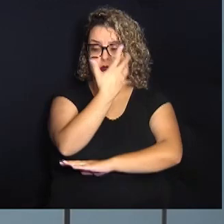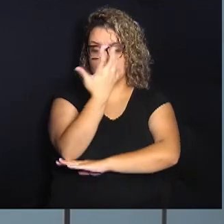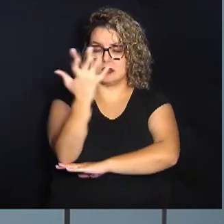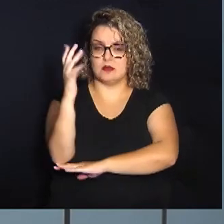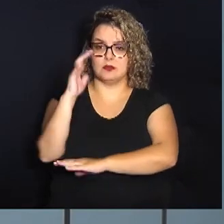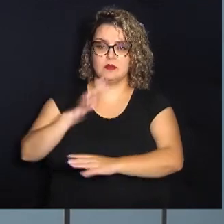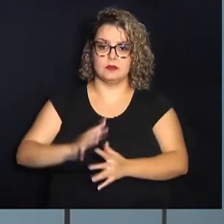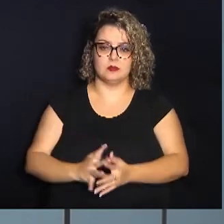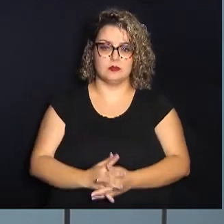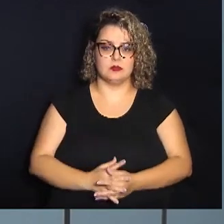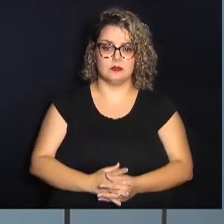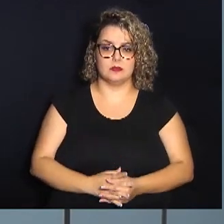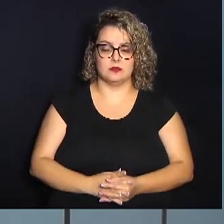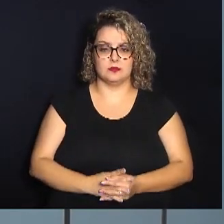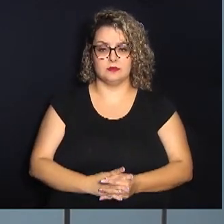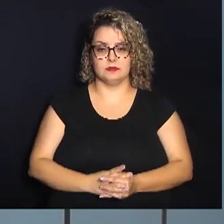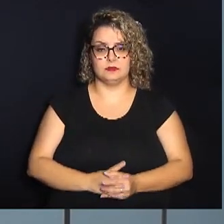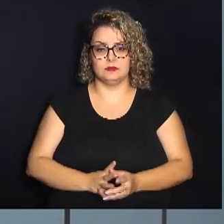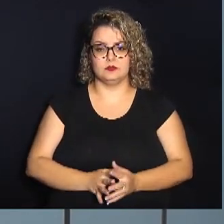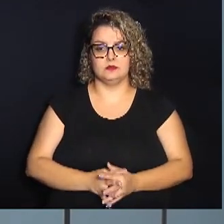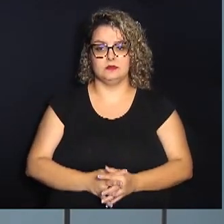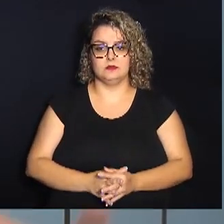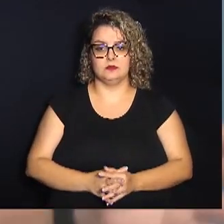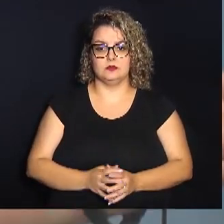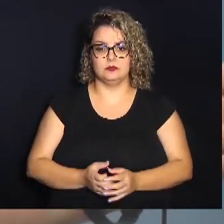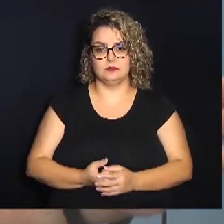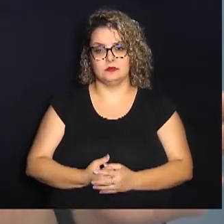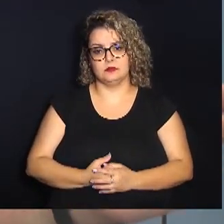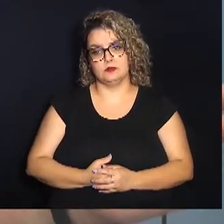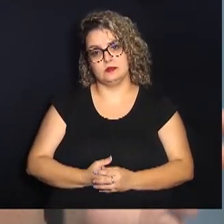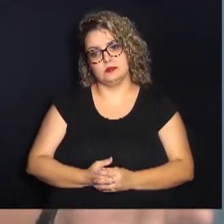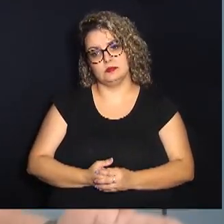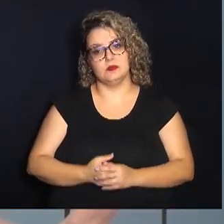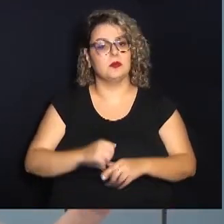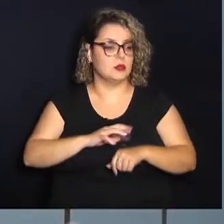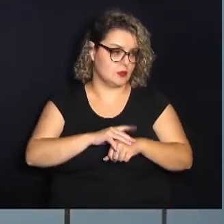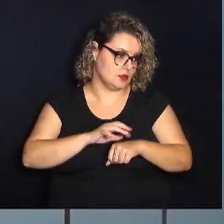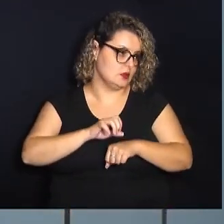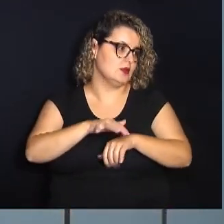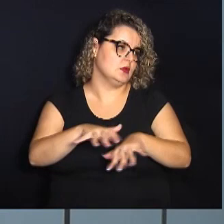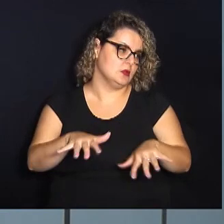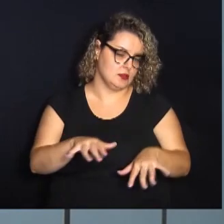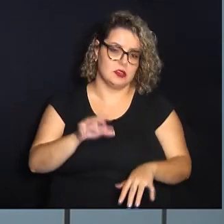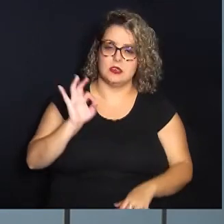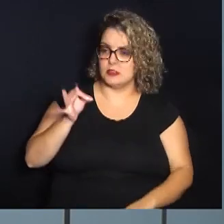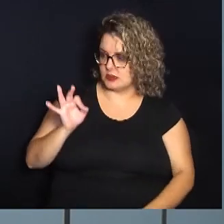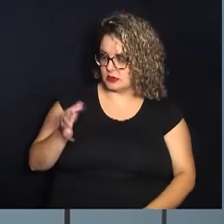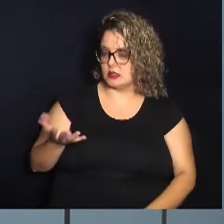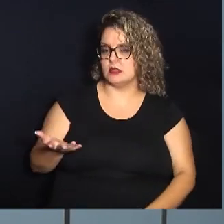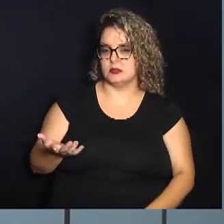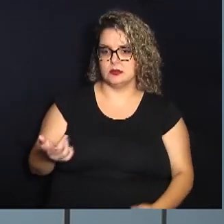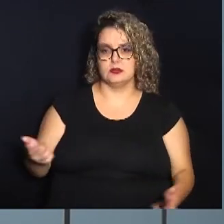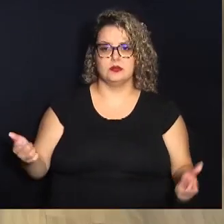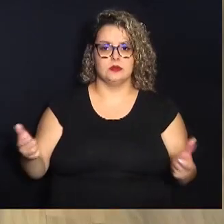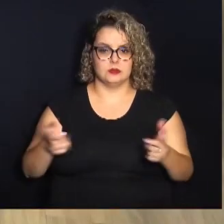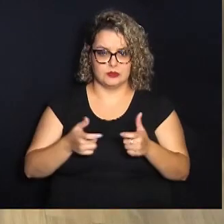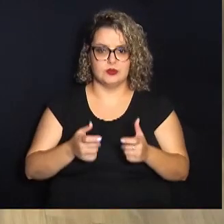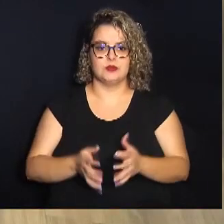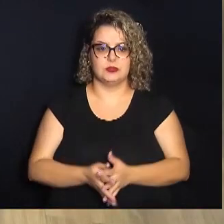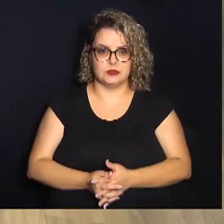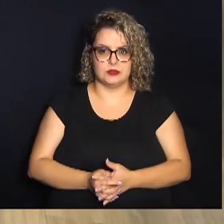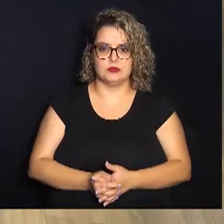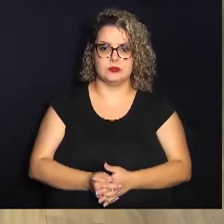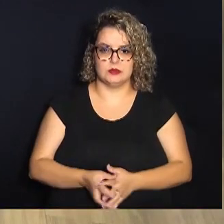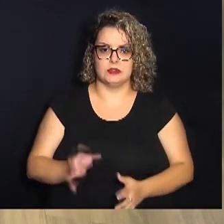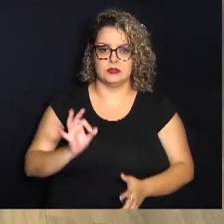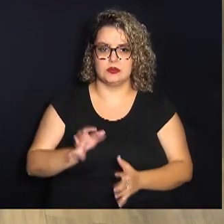questões dessas doenças infecciosas, né? Exatamente, diminuiria e muito, sem dúvida